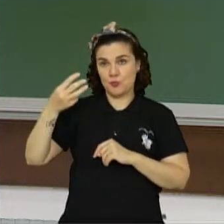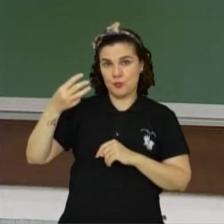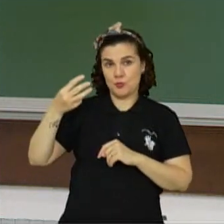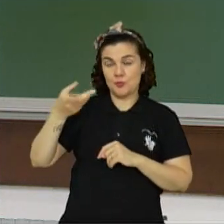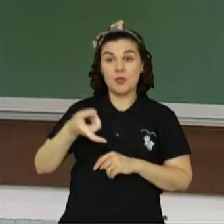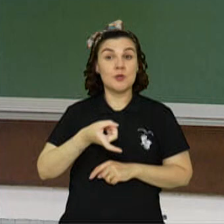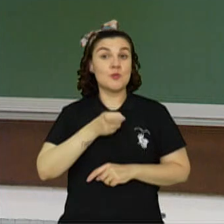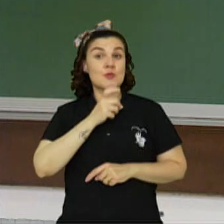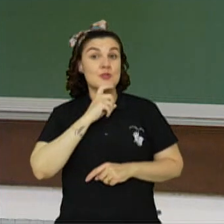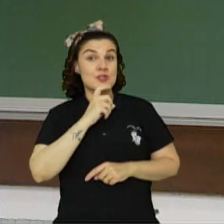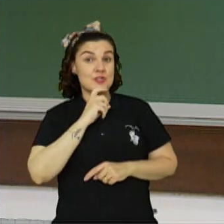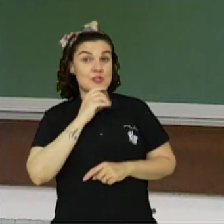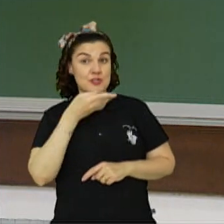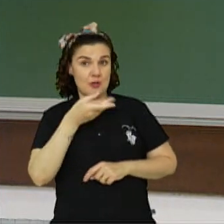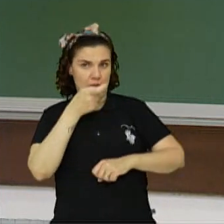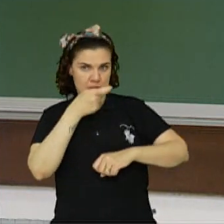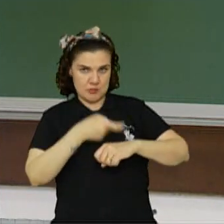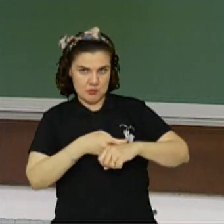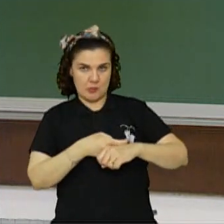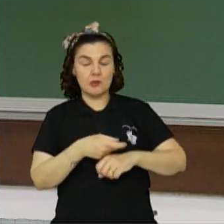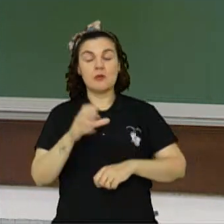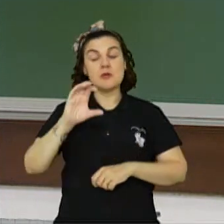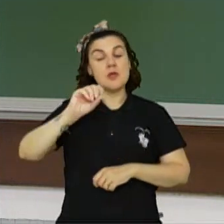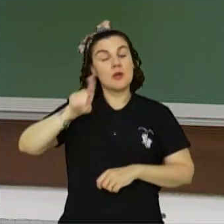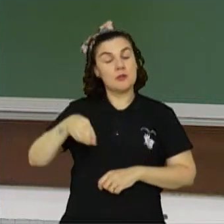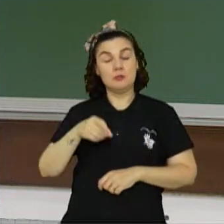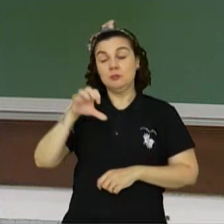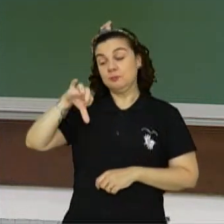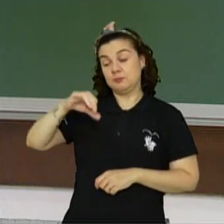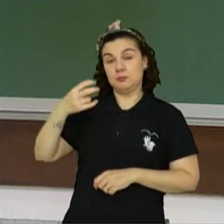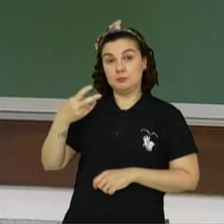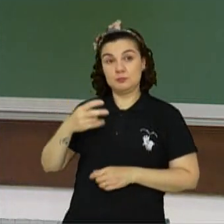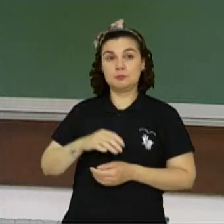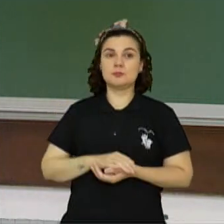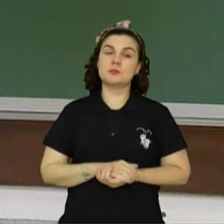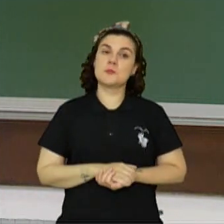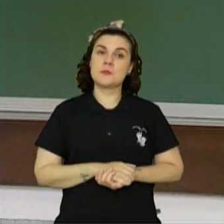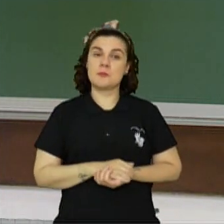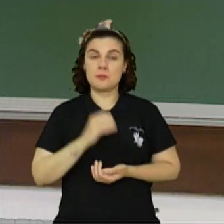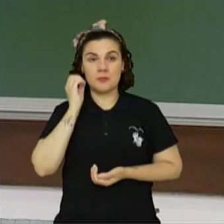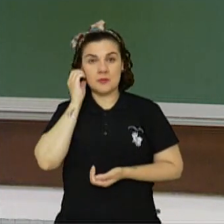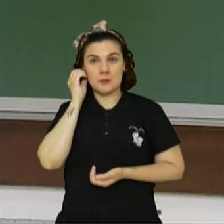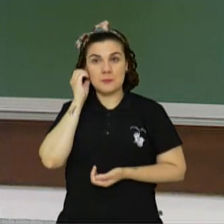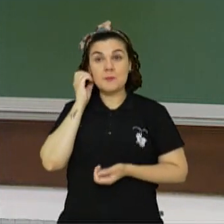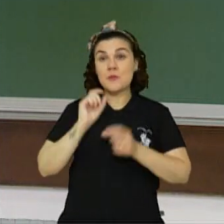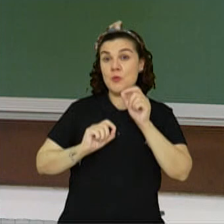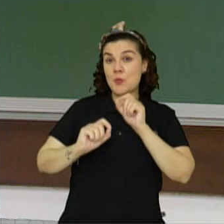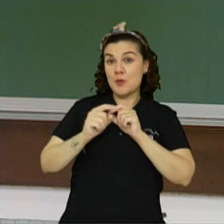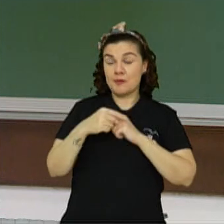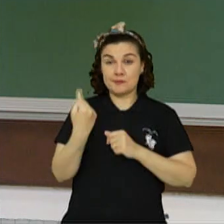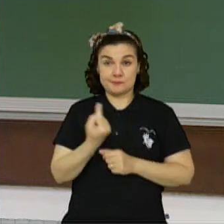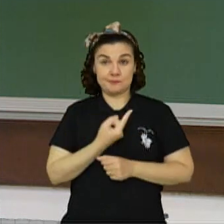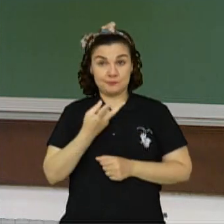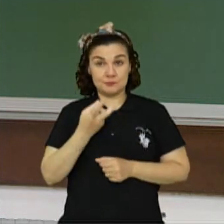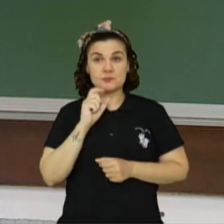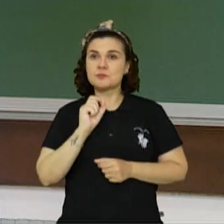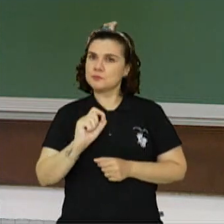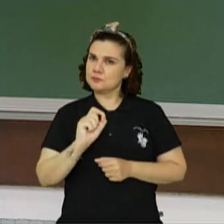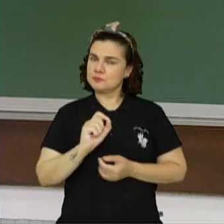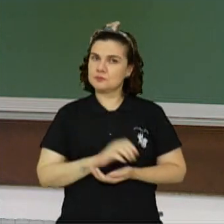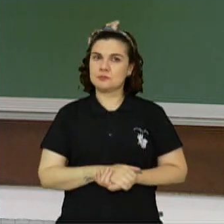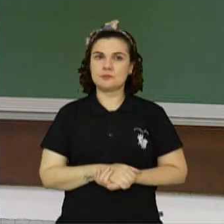Do gelo, a água no estado sólido, 0,92. Então, o que nós observamos aqui é que nós